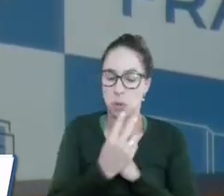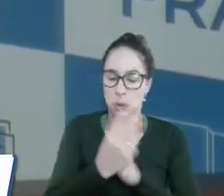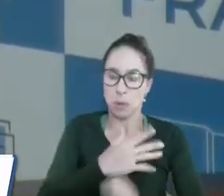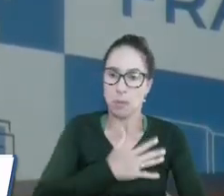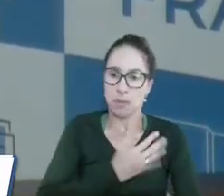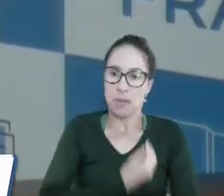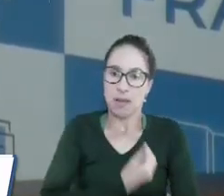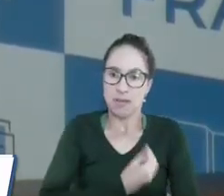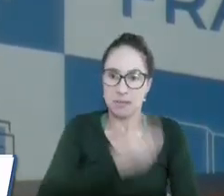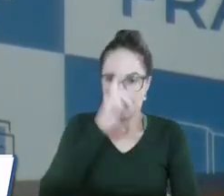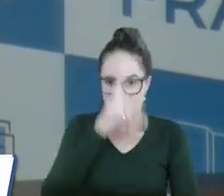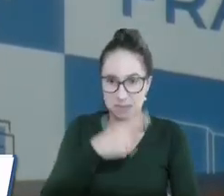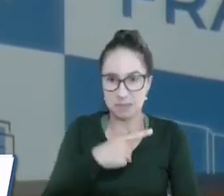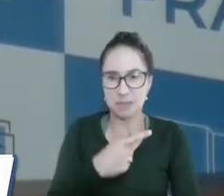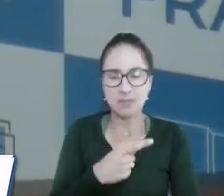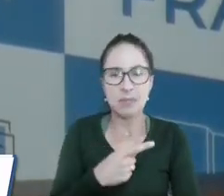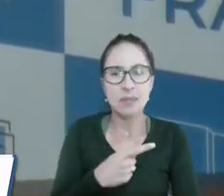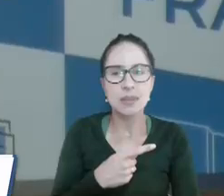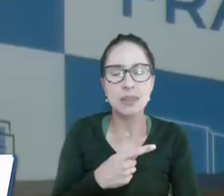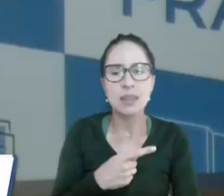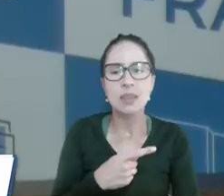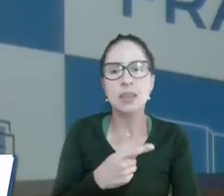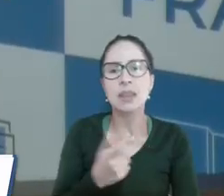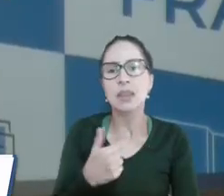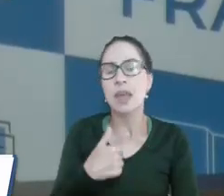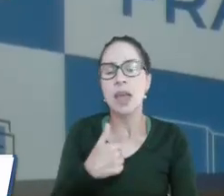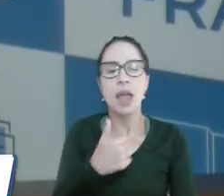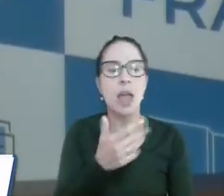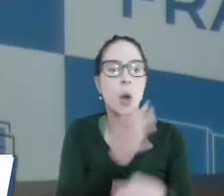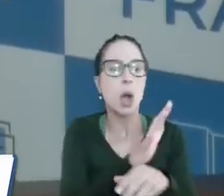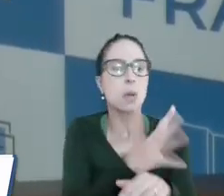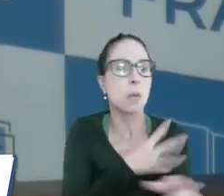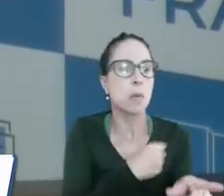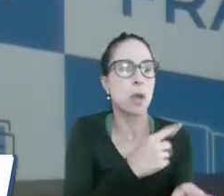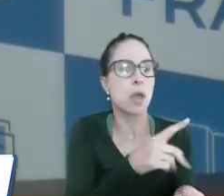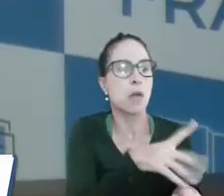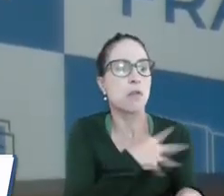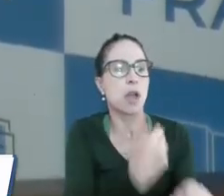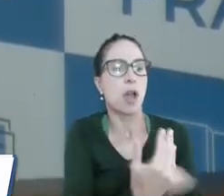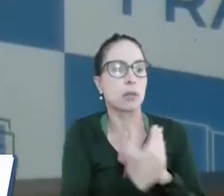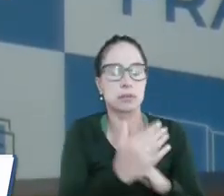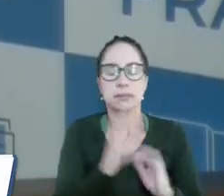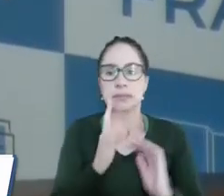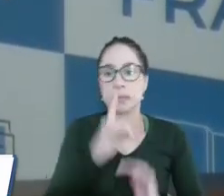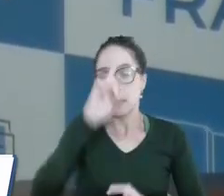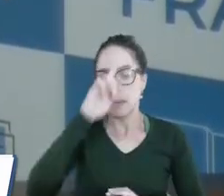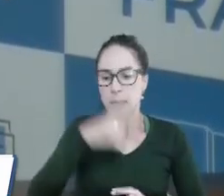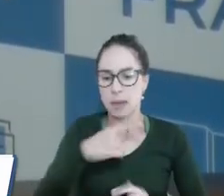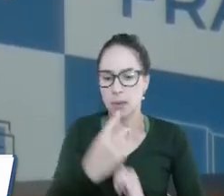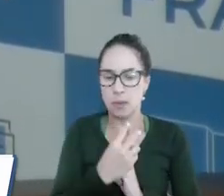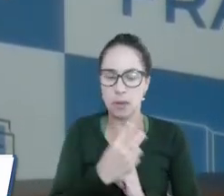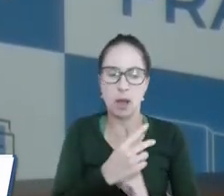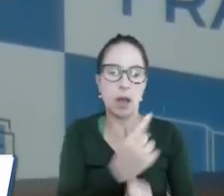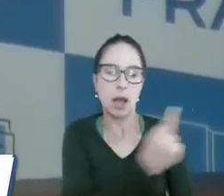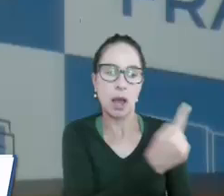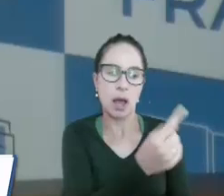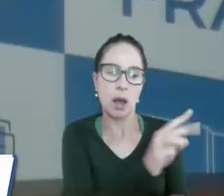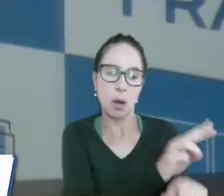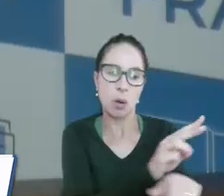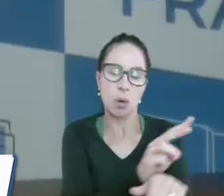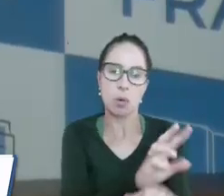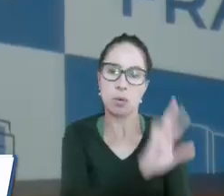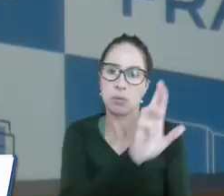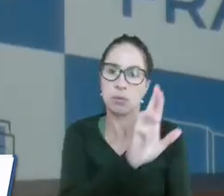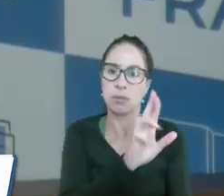mesmo. Porque na Bíblia está escrito, nem pai salva filho, nem filho salva pai. Se eu cuidar de mim, os meus filhos têm que cuidar por eles, da